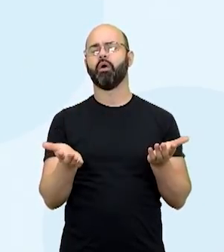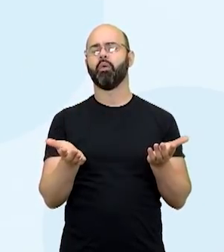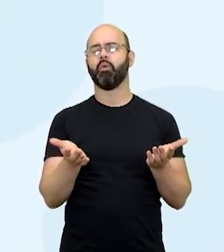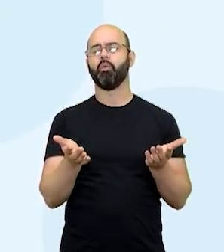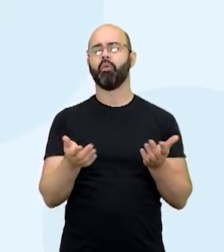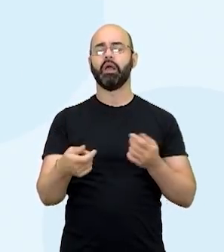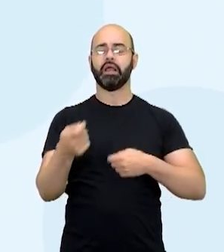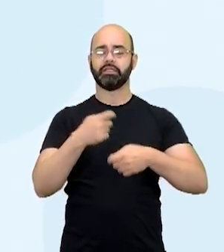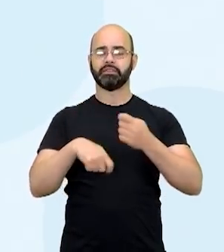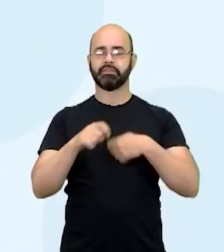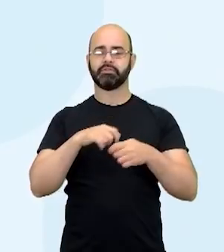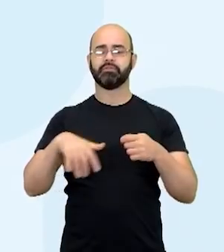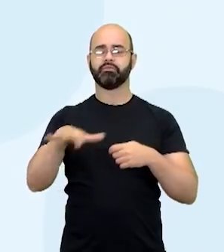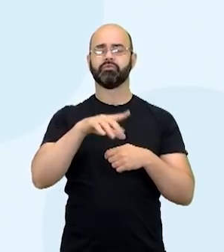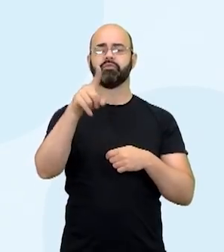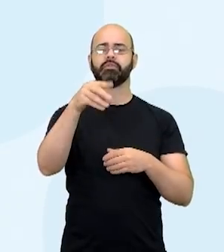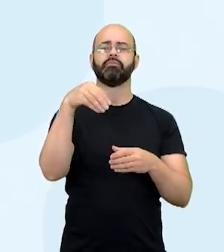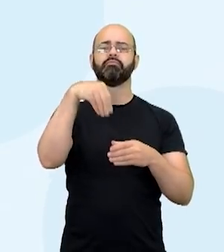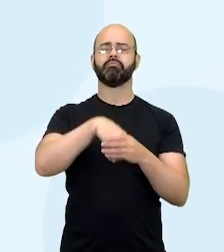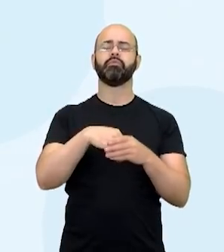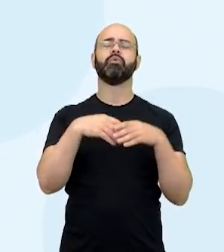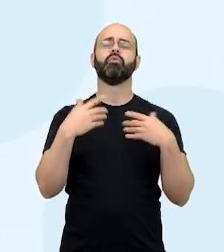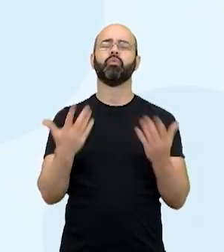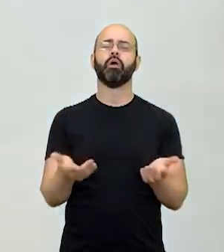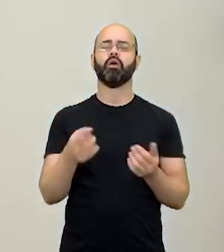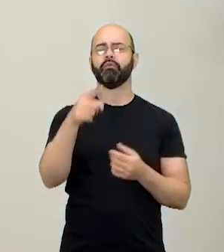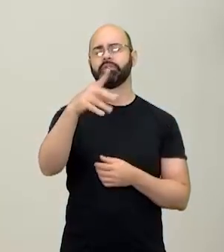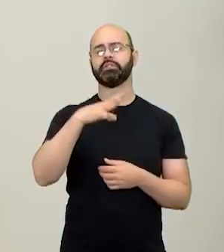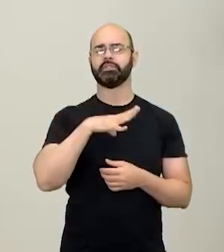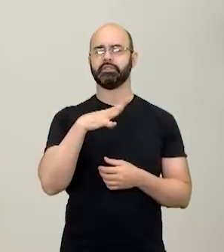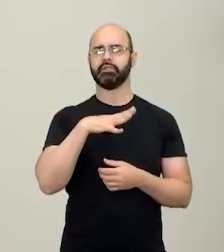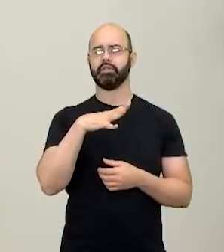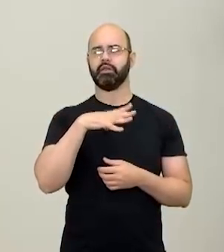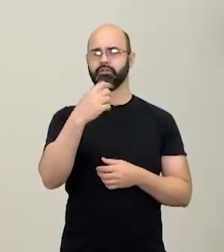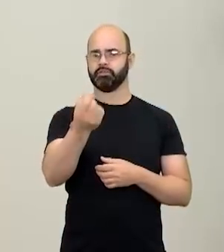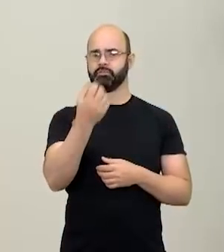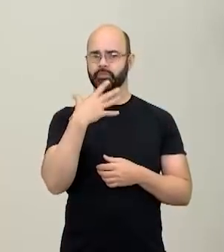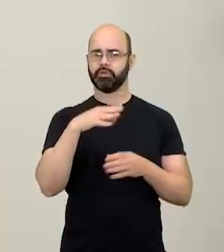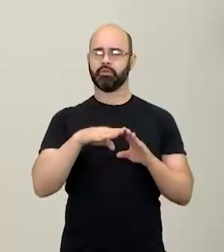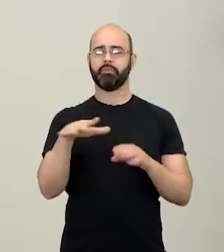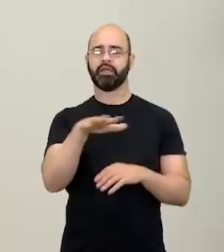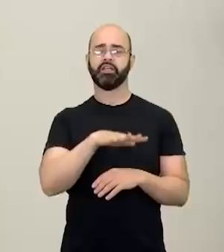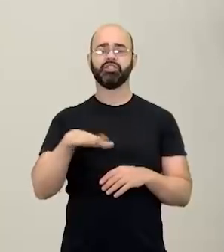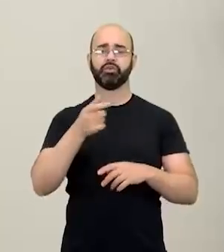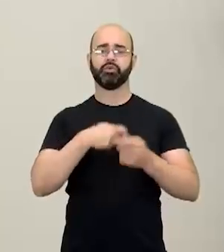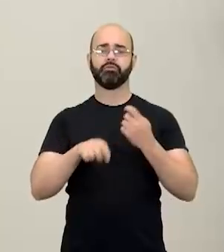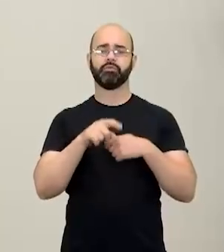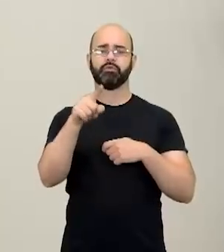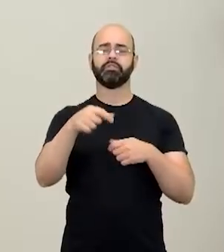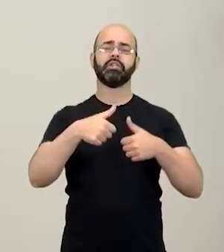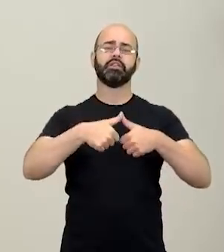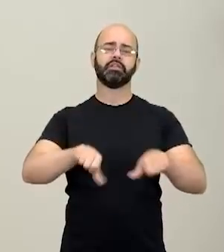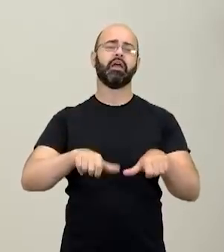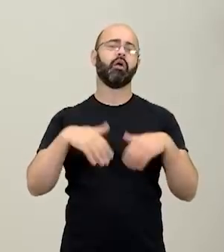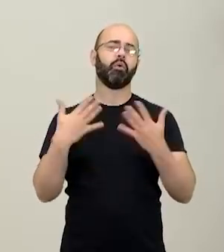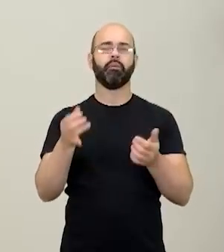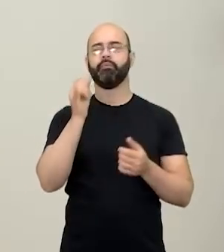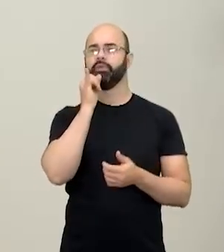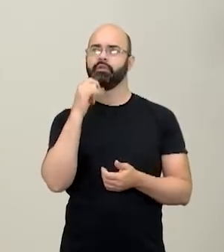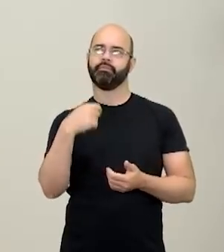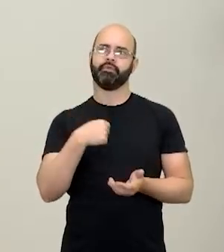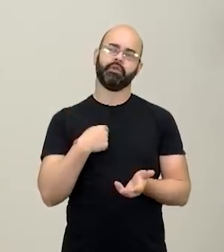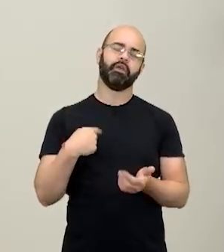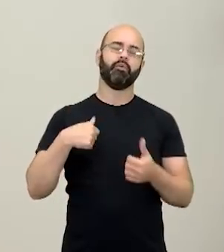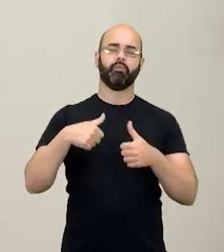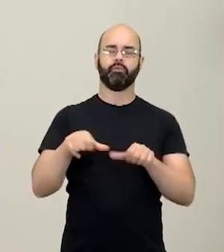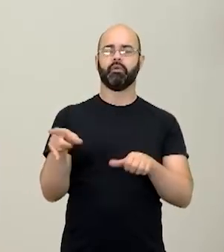região administrativa você está localizado? Então, manda a cidade aí que você mora e qual região você se encontra, né? Então, por exemplo, eu sou